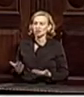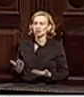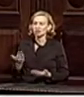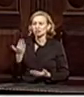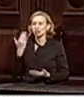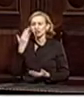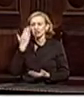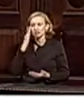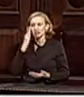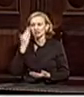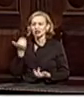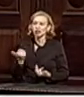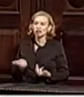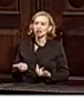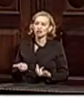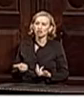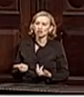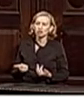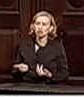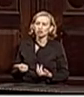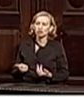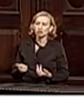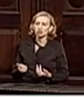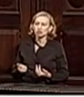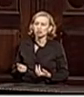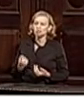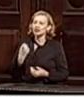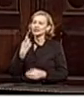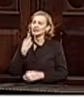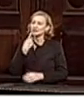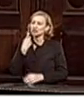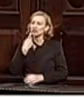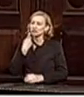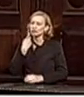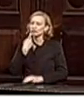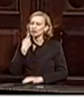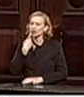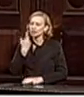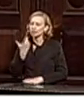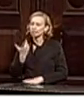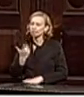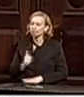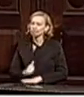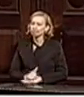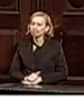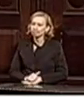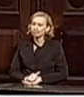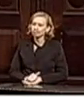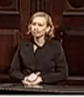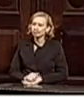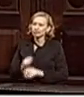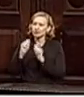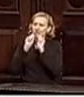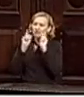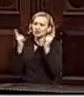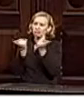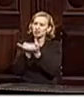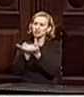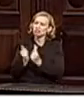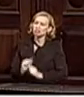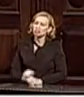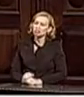a decisão de sexta-feira da Assembleia Legislativa.